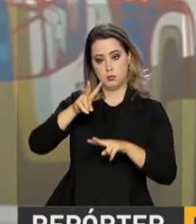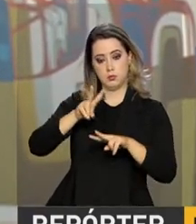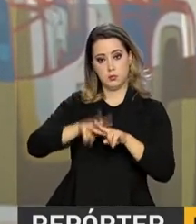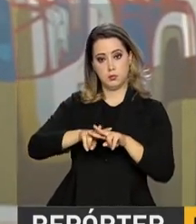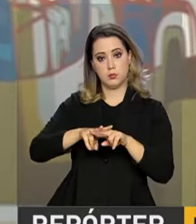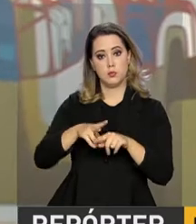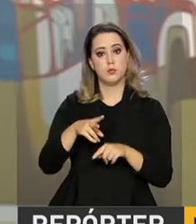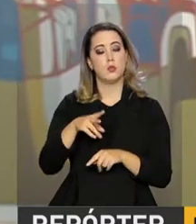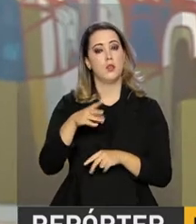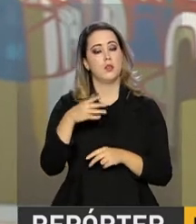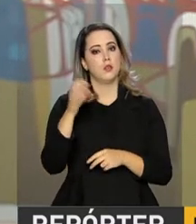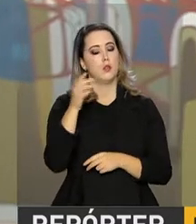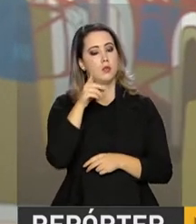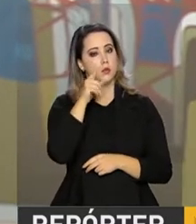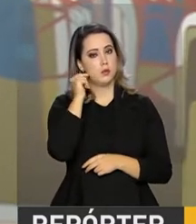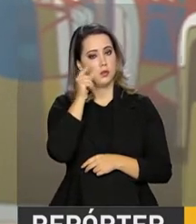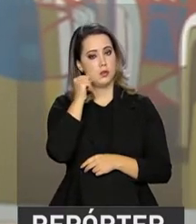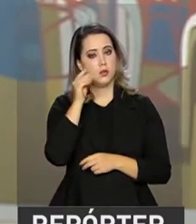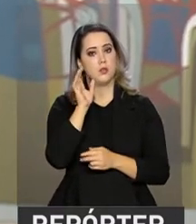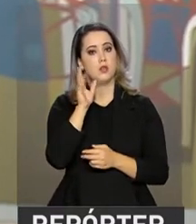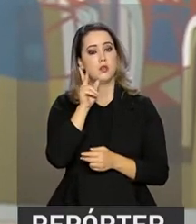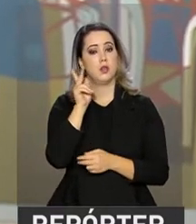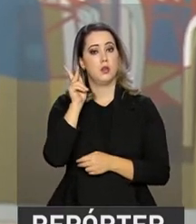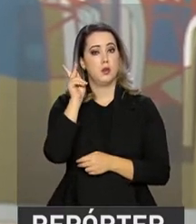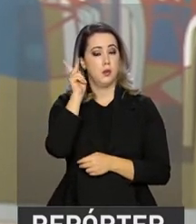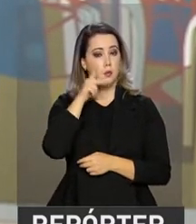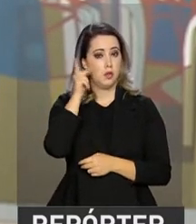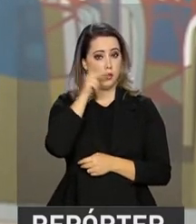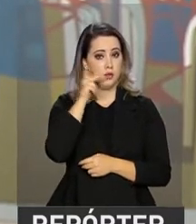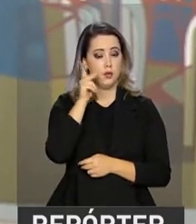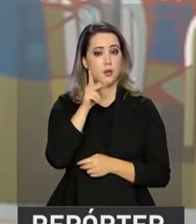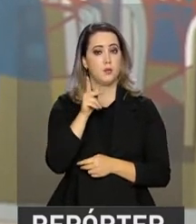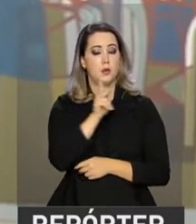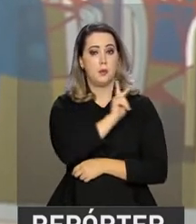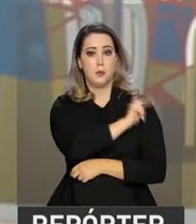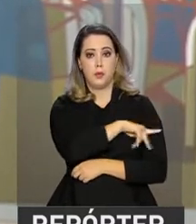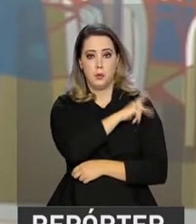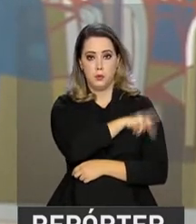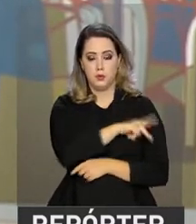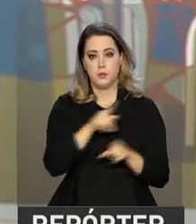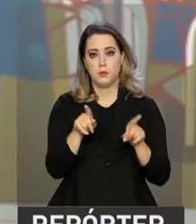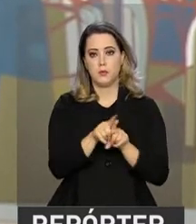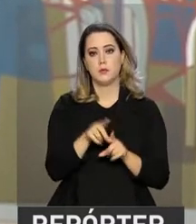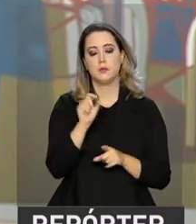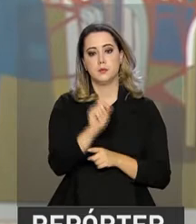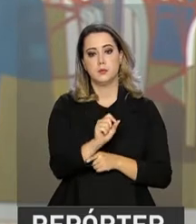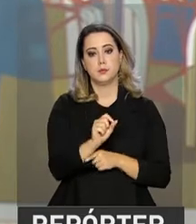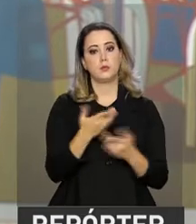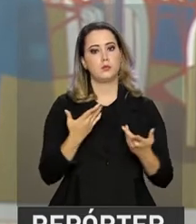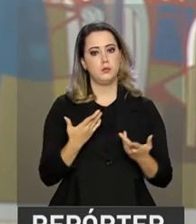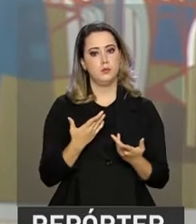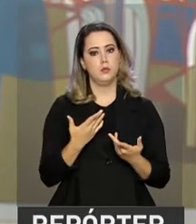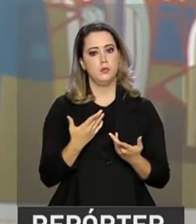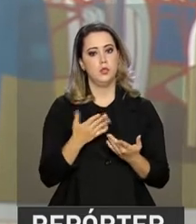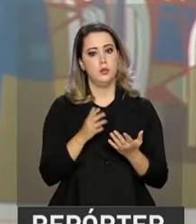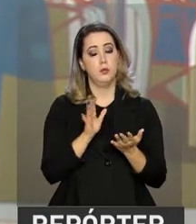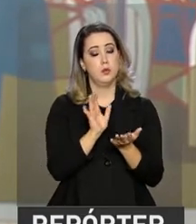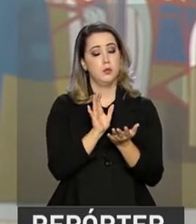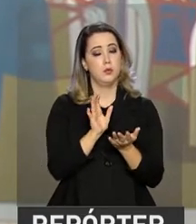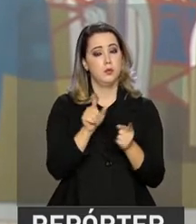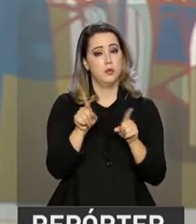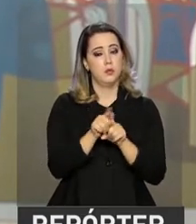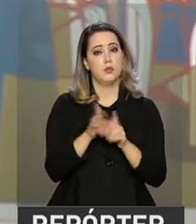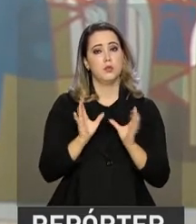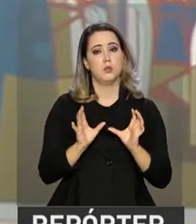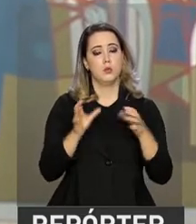nos estados do ceará paraíba e piauí a operação a dinâmica que também conta com o auxílio do ministério